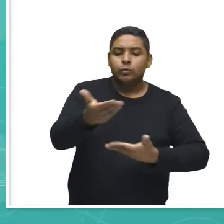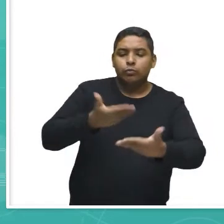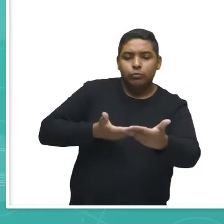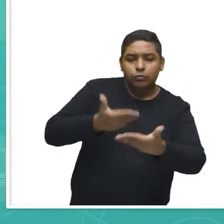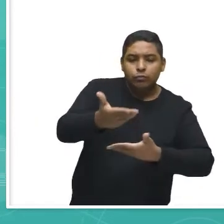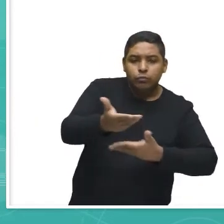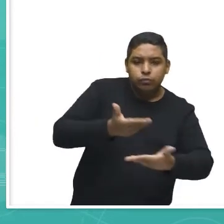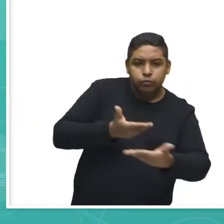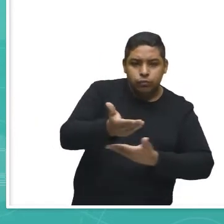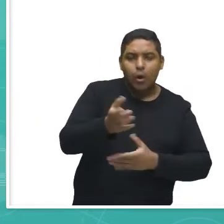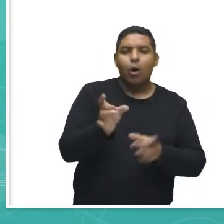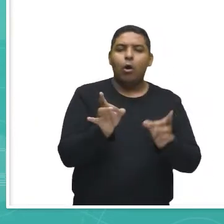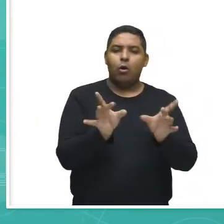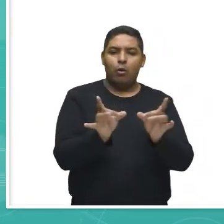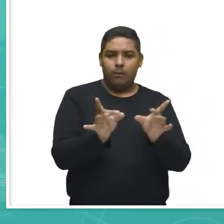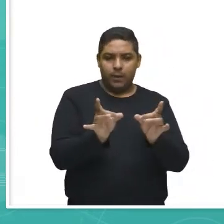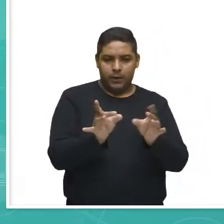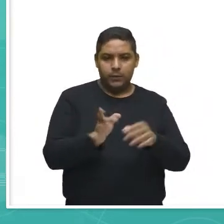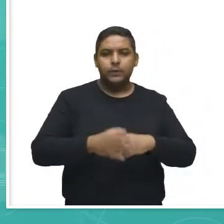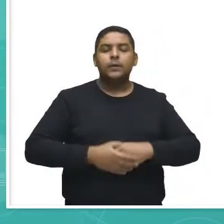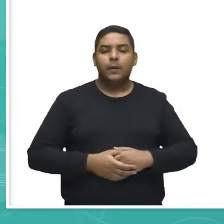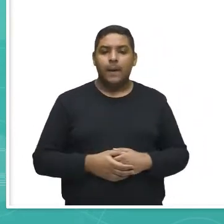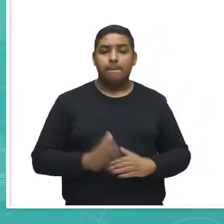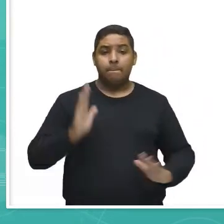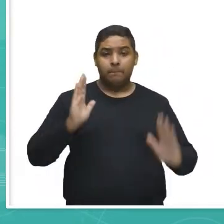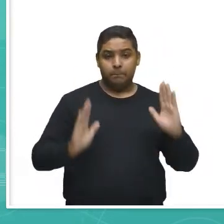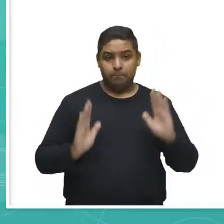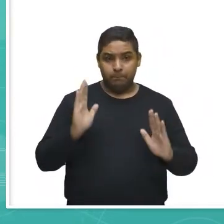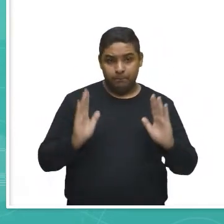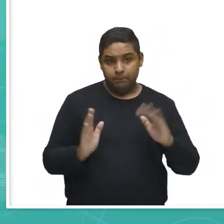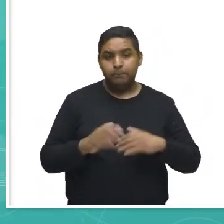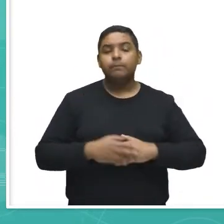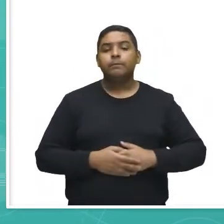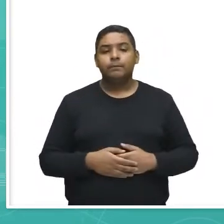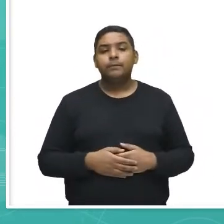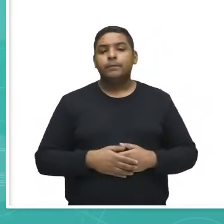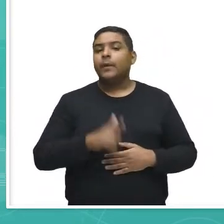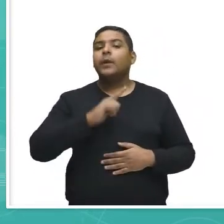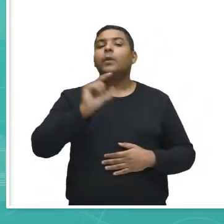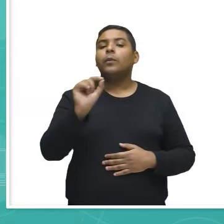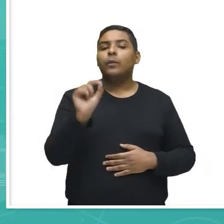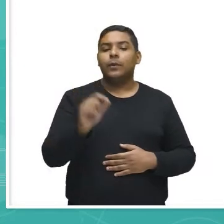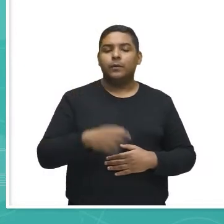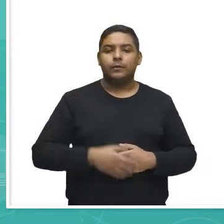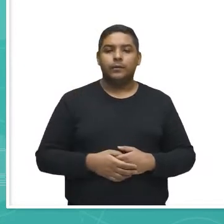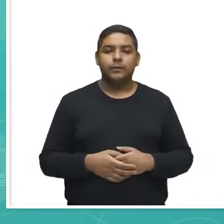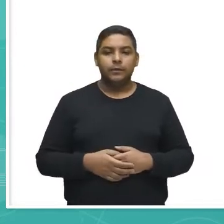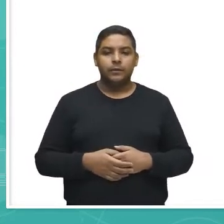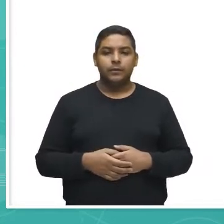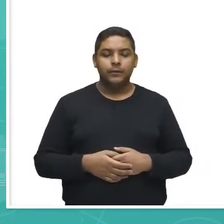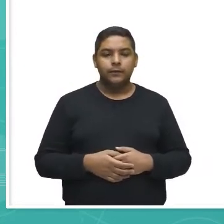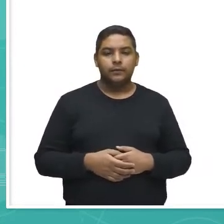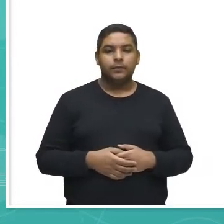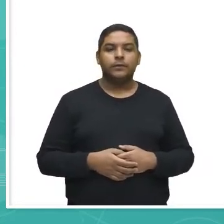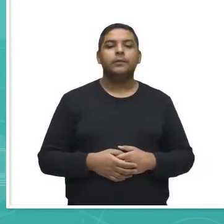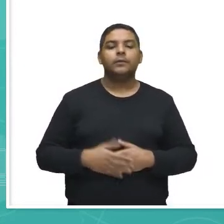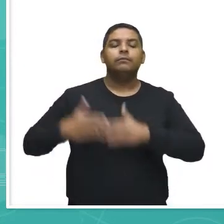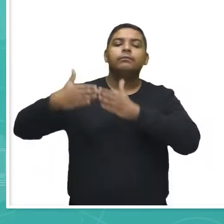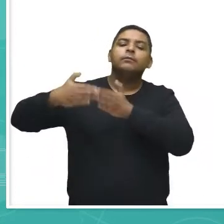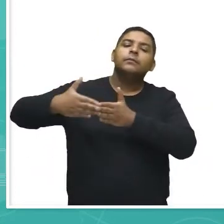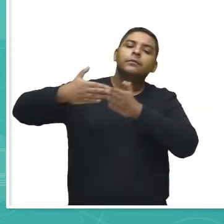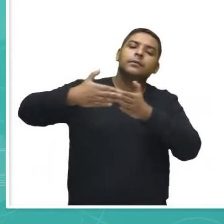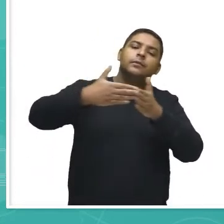Então, essas trocas comerciais, nesse período aí em que temos as grandes navegações, foram período aí